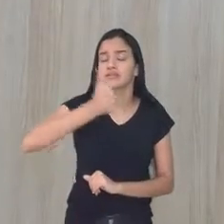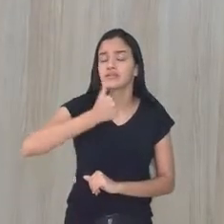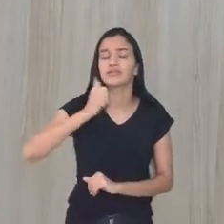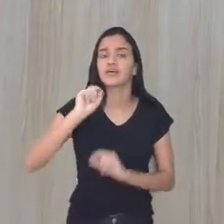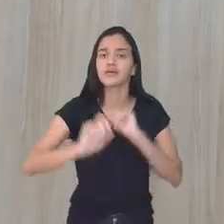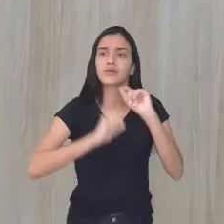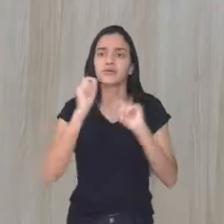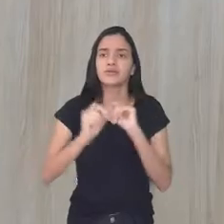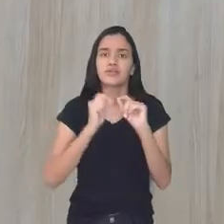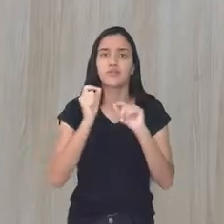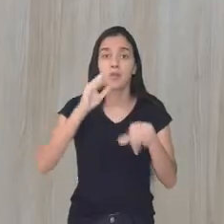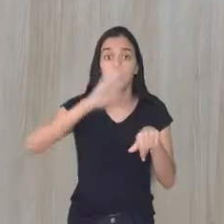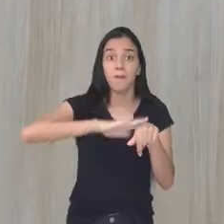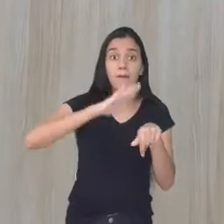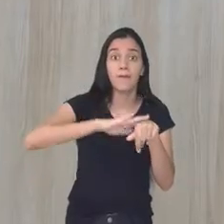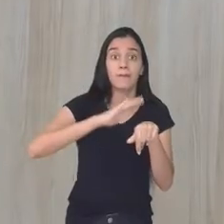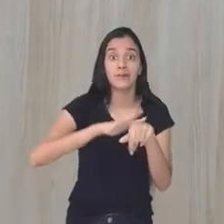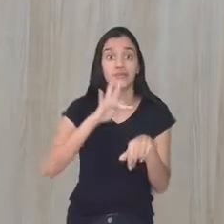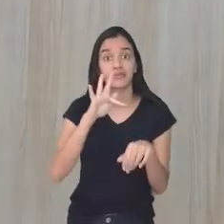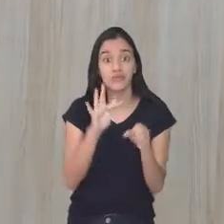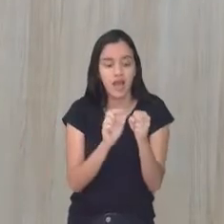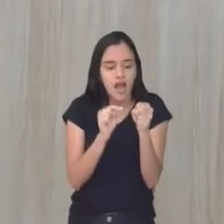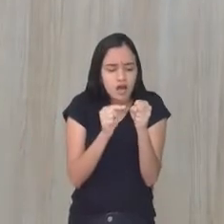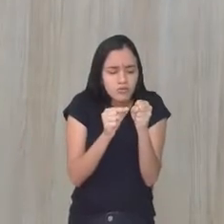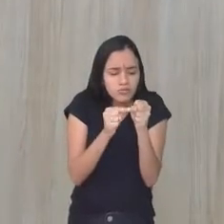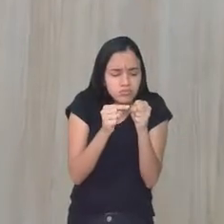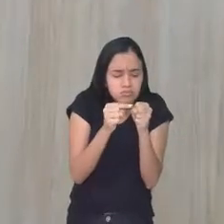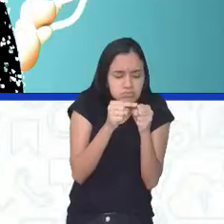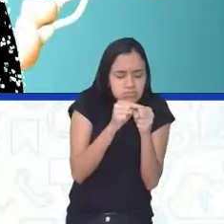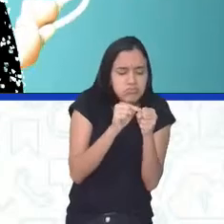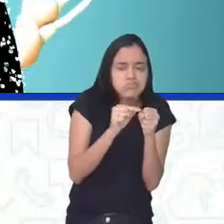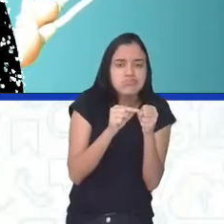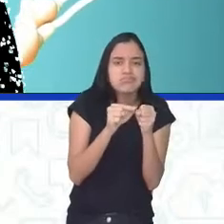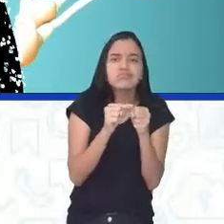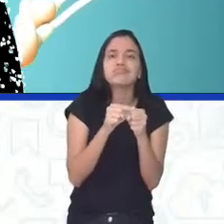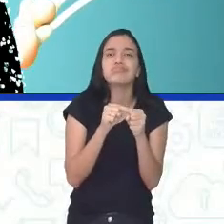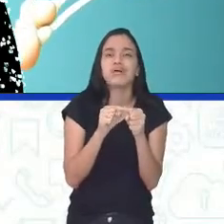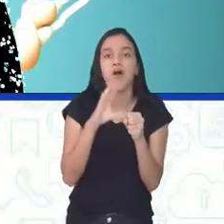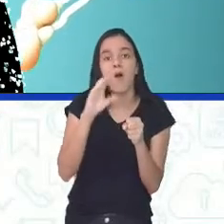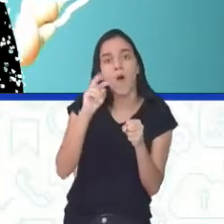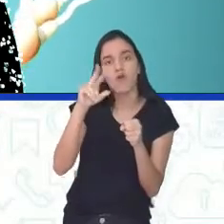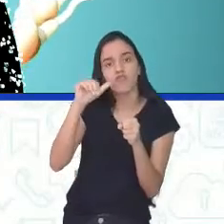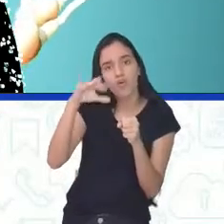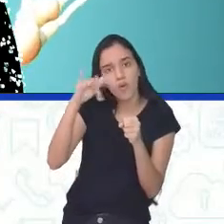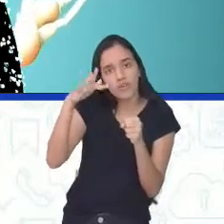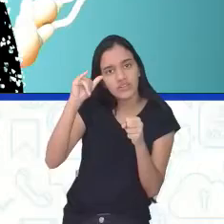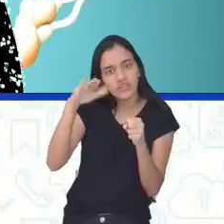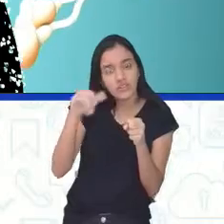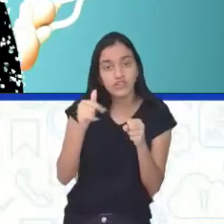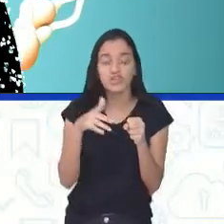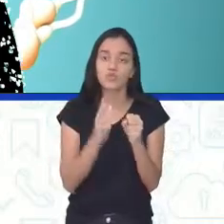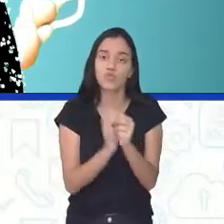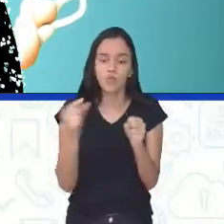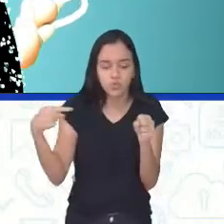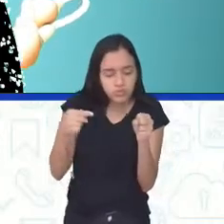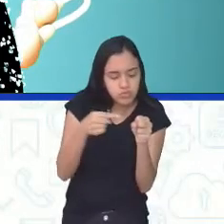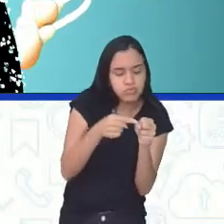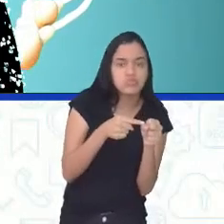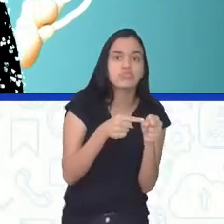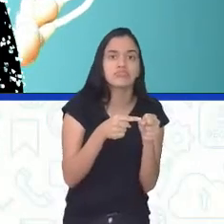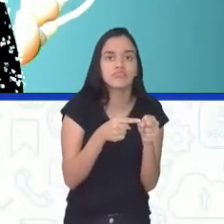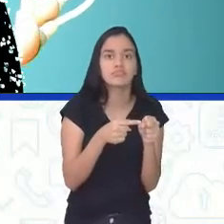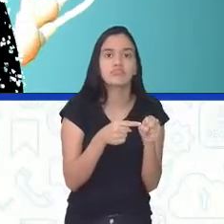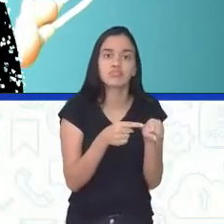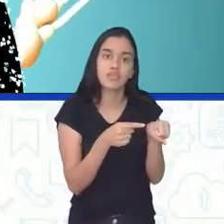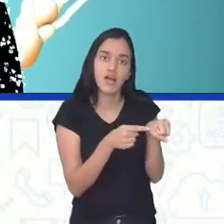estamos aqui, olha, no momento da fecundação. A questão, né, do ovócito e o espermatozoide. E na